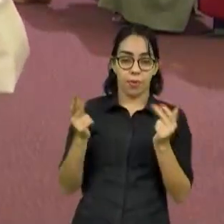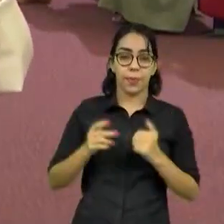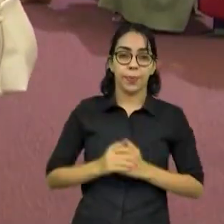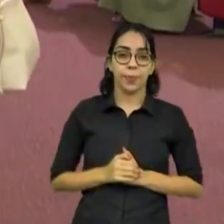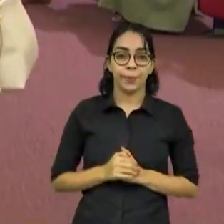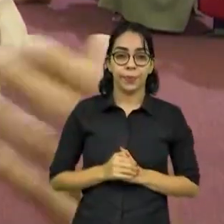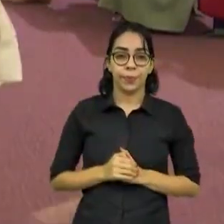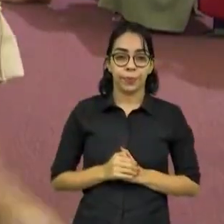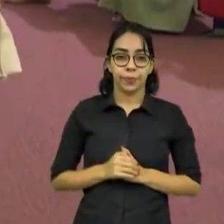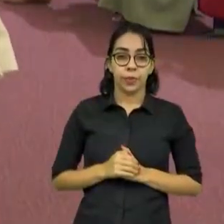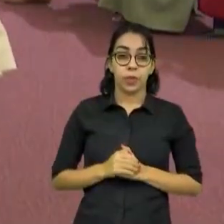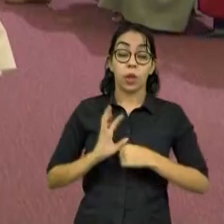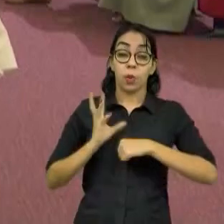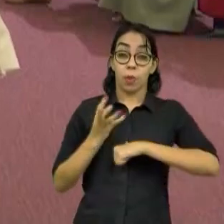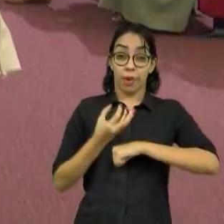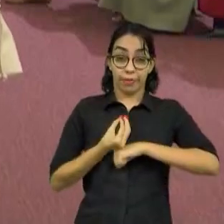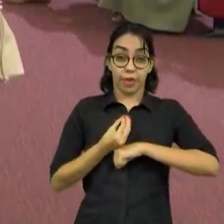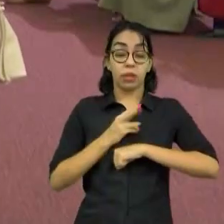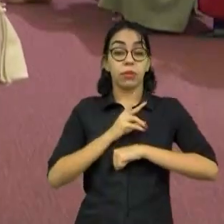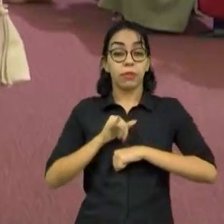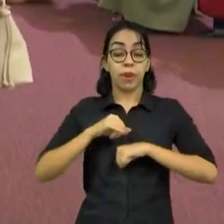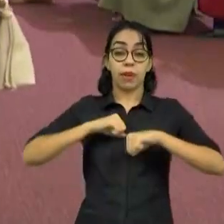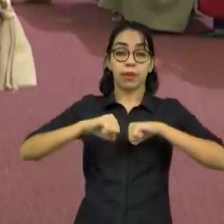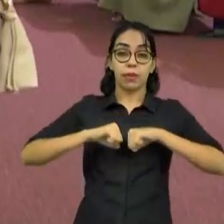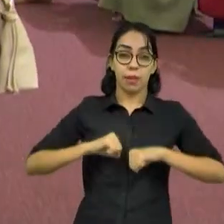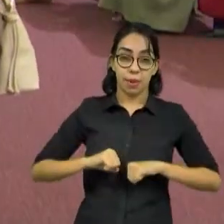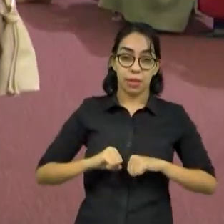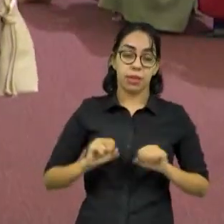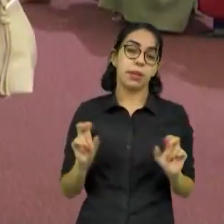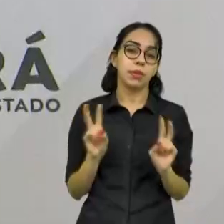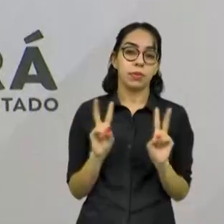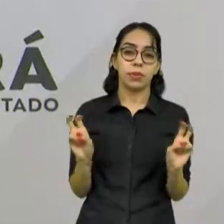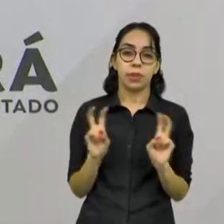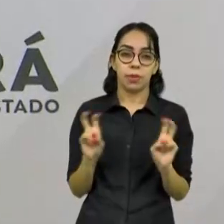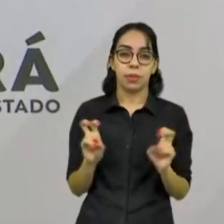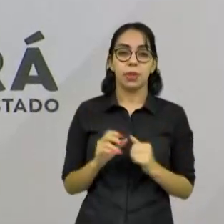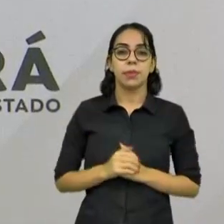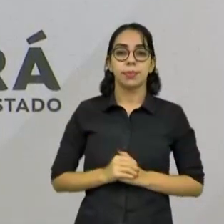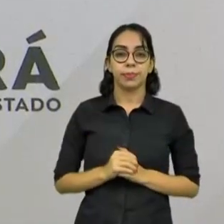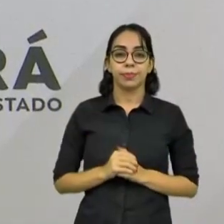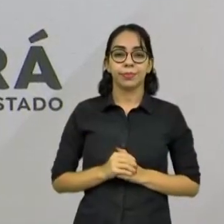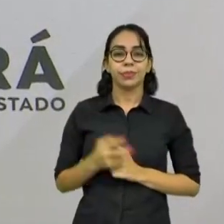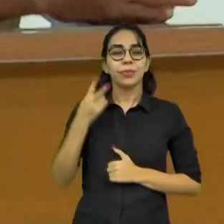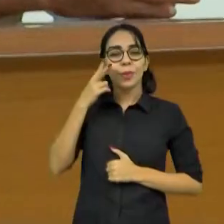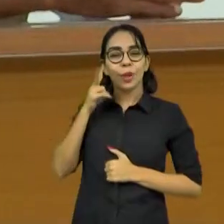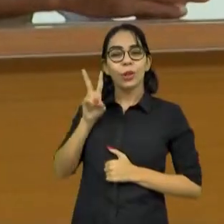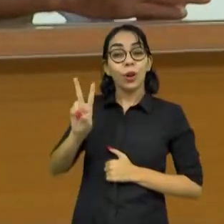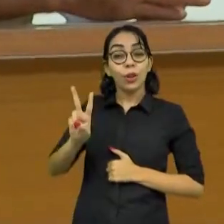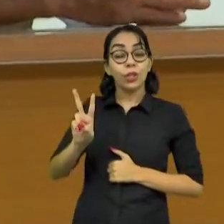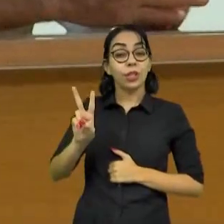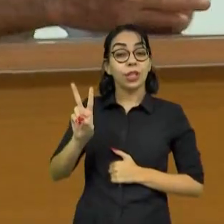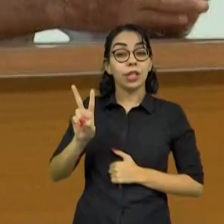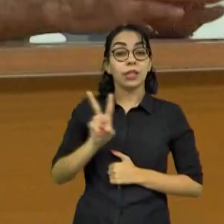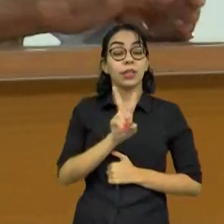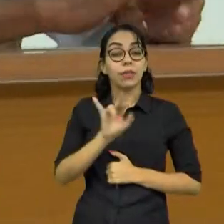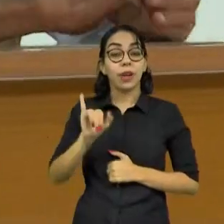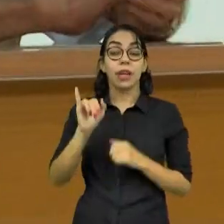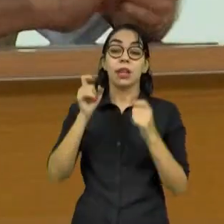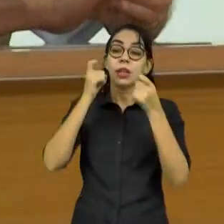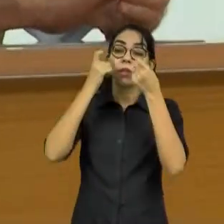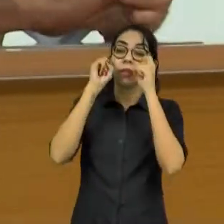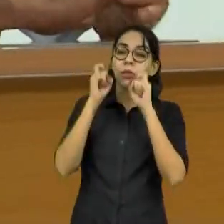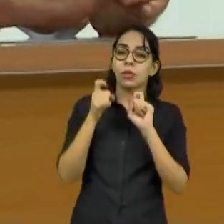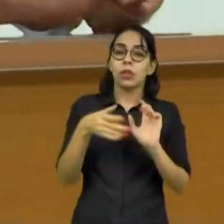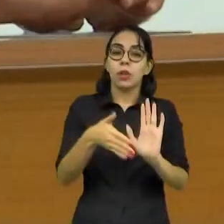Conferência de Saúde Mental para a gente reformular essa política de saúde mental do Estado de Ceará. Nos 2 dias de conferência, serão discutidas as